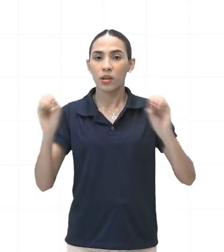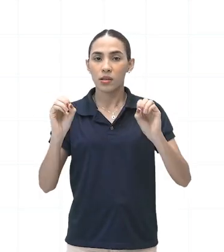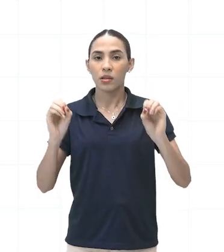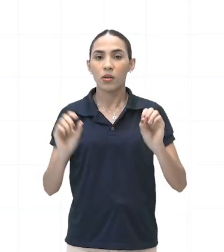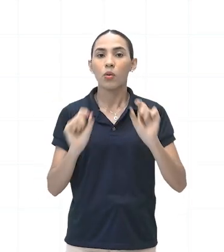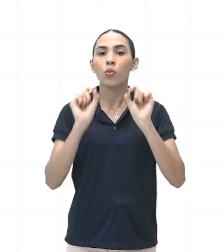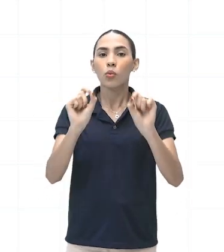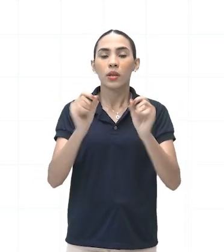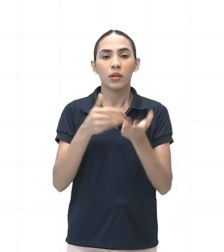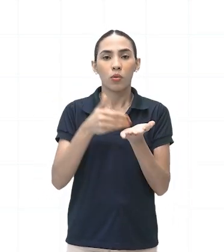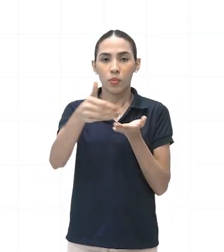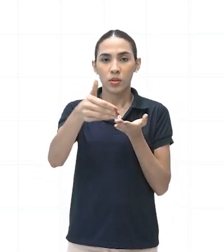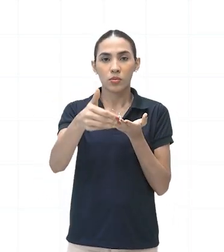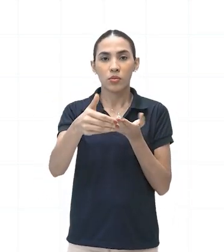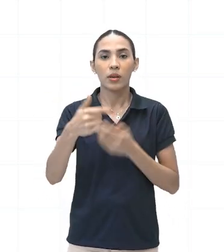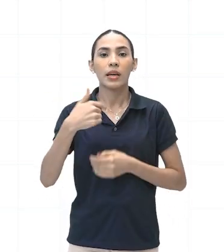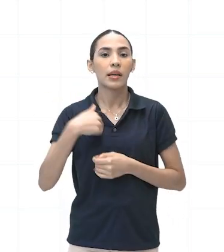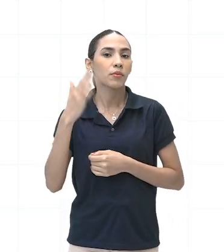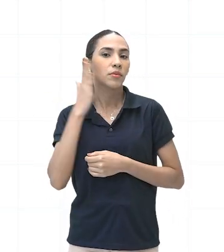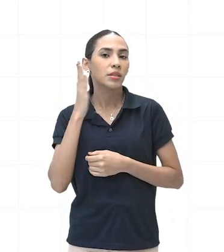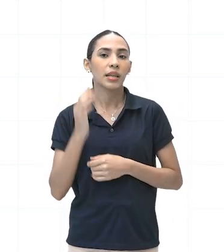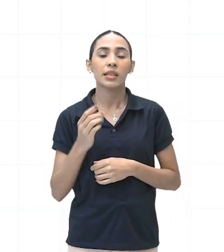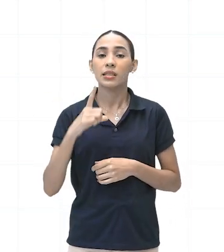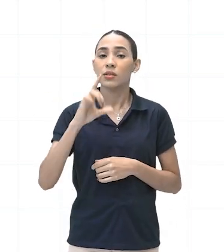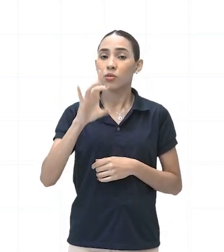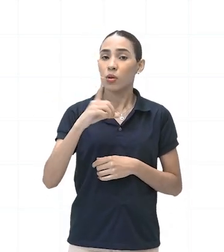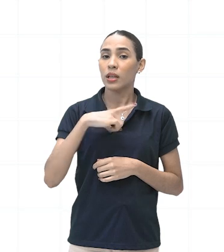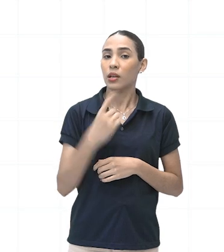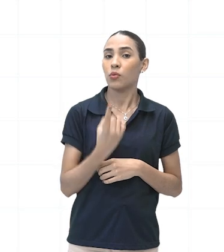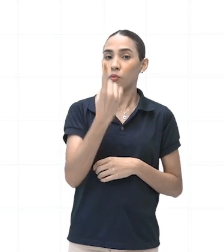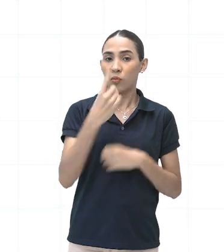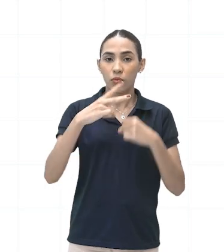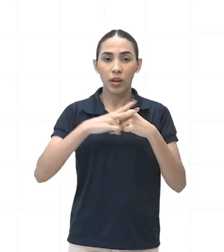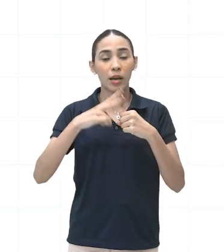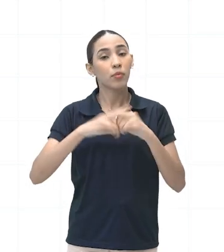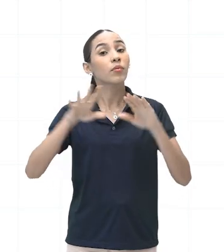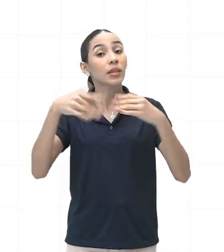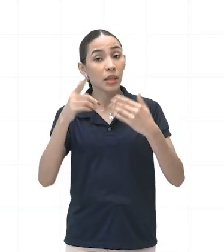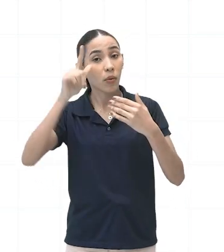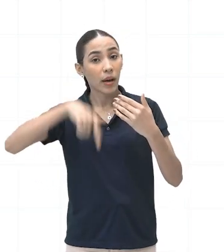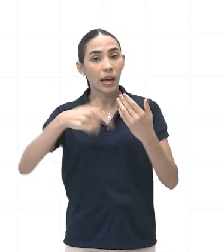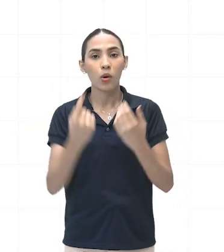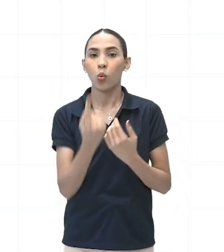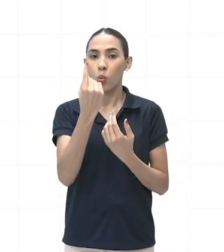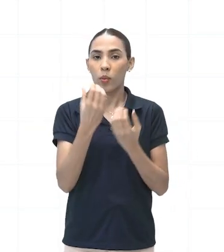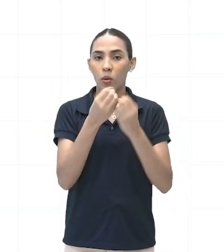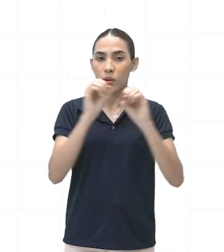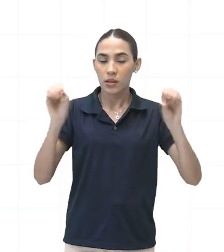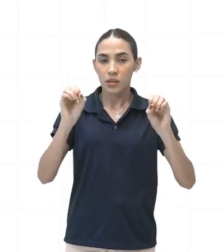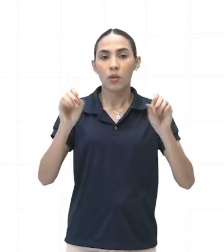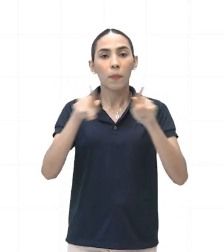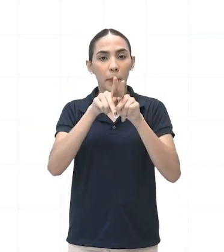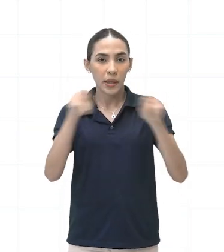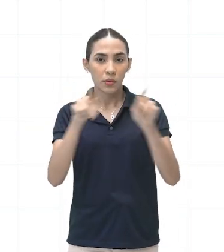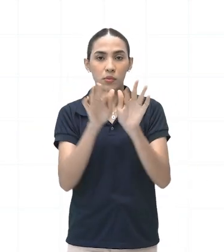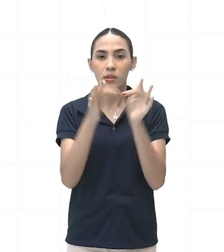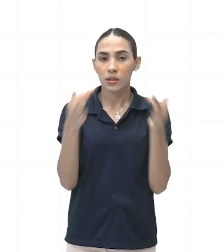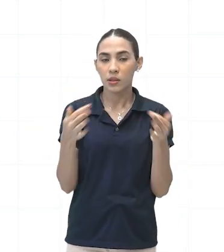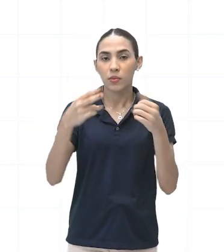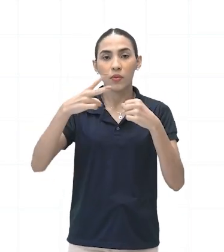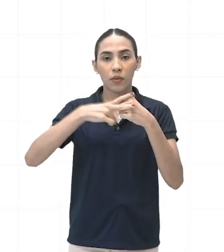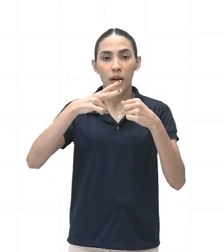que começou? Eu sei que eu tenho apenas um verbo aqui, então tenho apenas uma oração neste período. Tenho um período simples, o